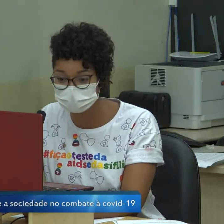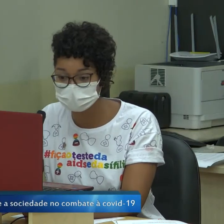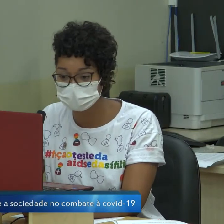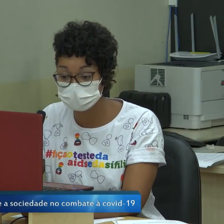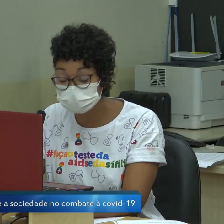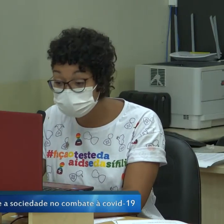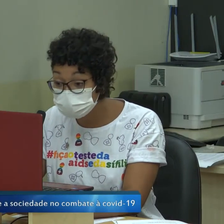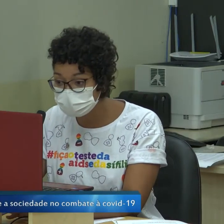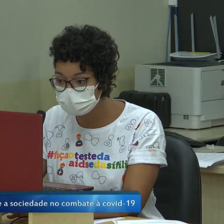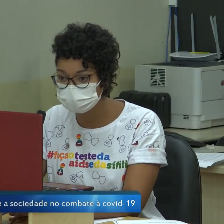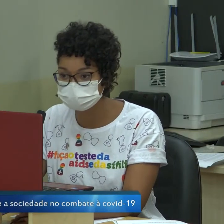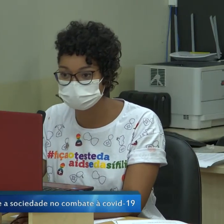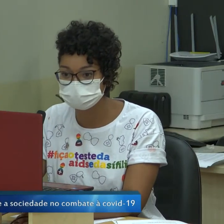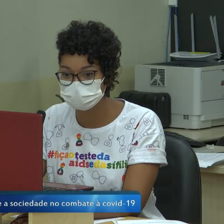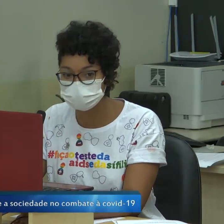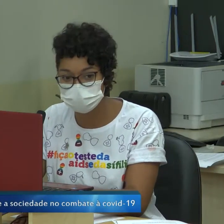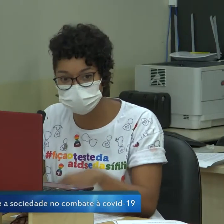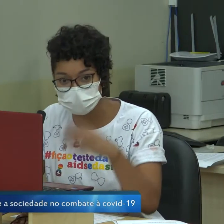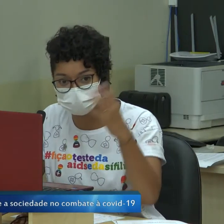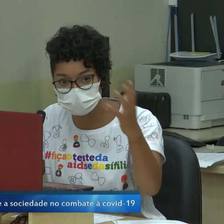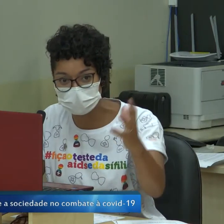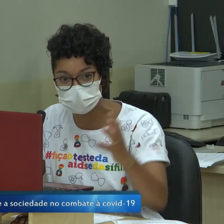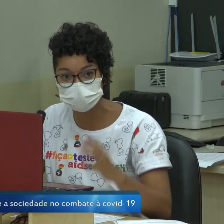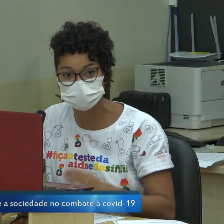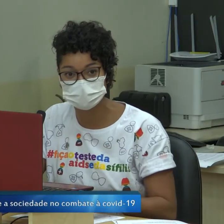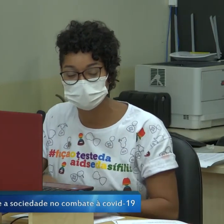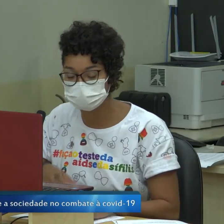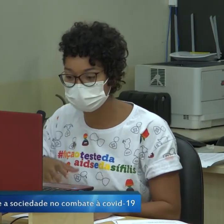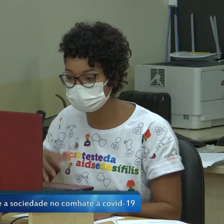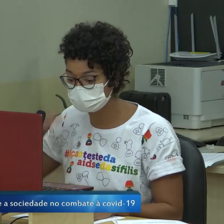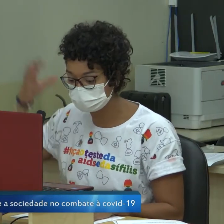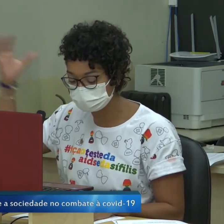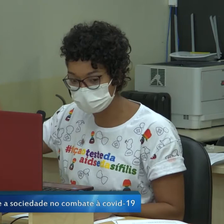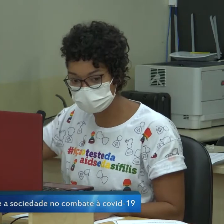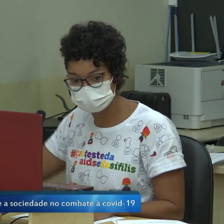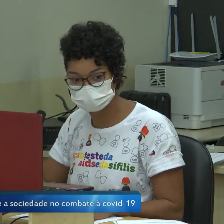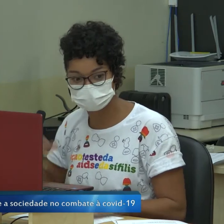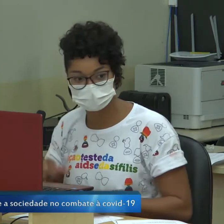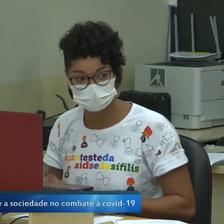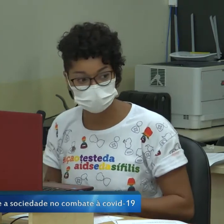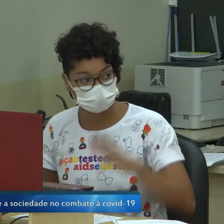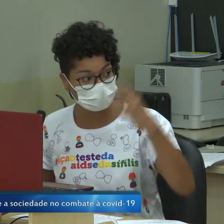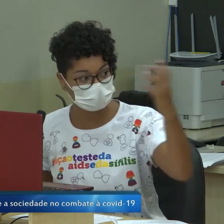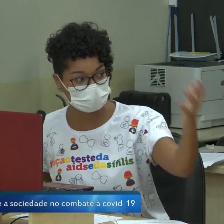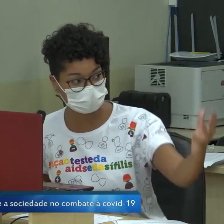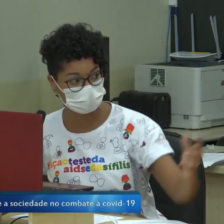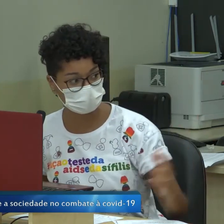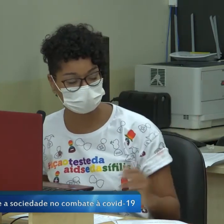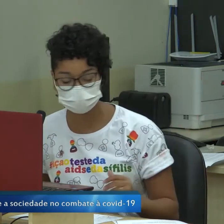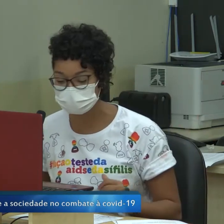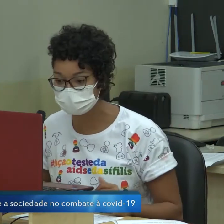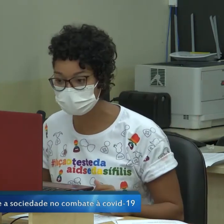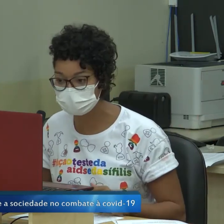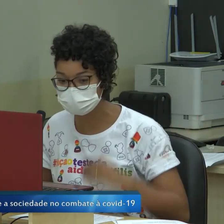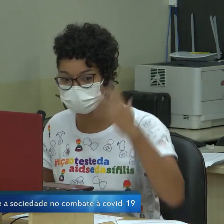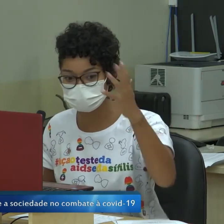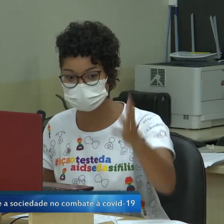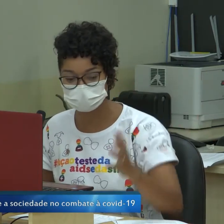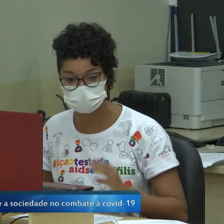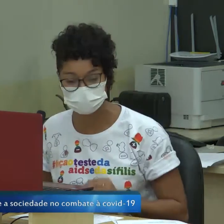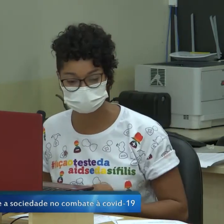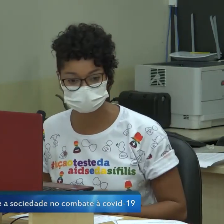média, e está tudo bem. Eu vou me aglomerar, eu vou inventar uma festa, eu só vou ali ver a minha familiar,